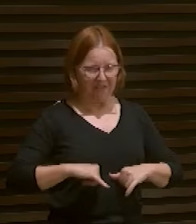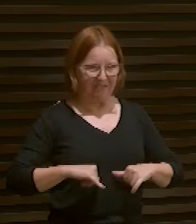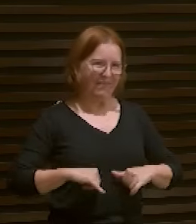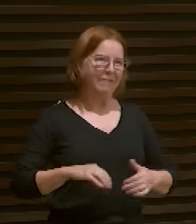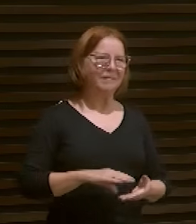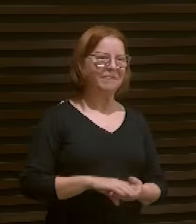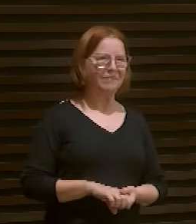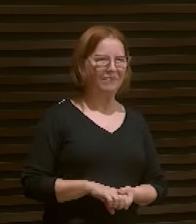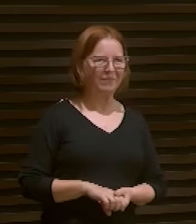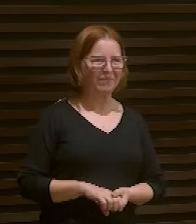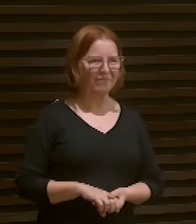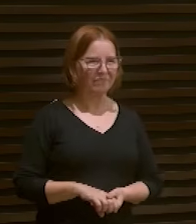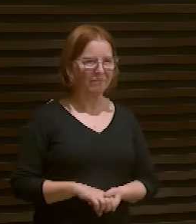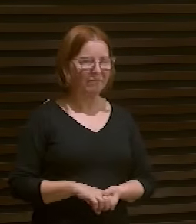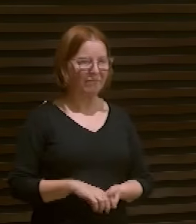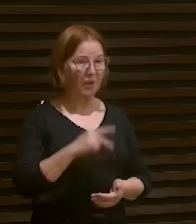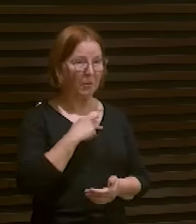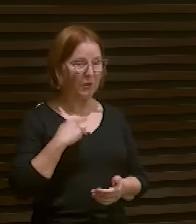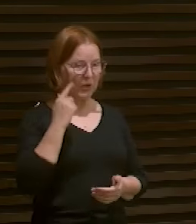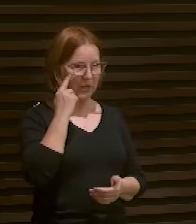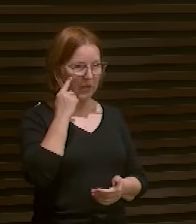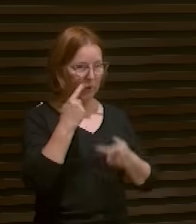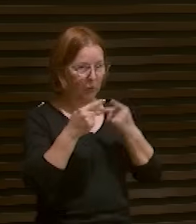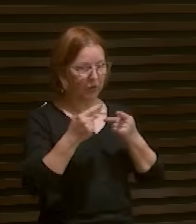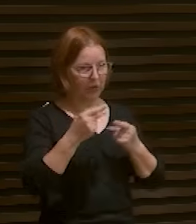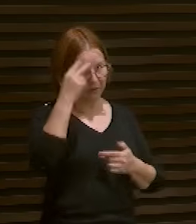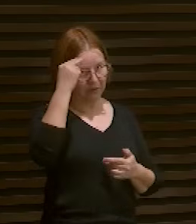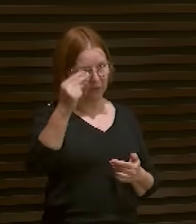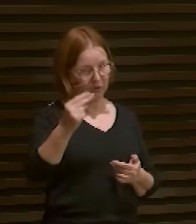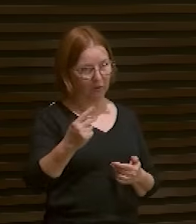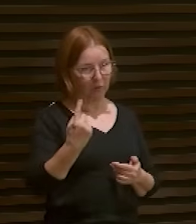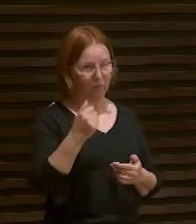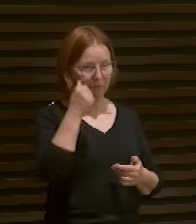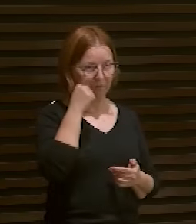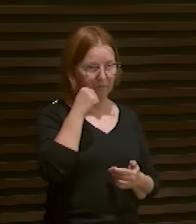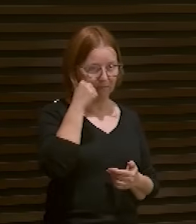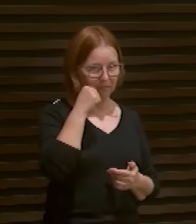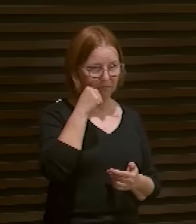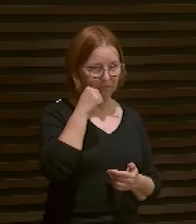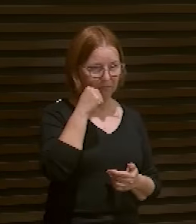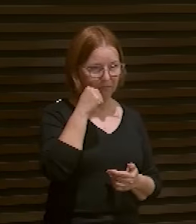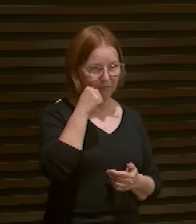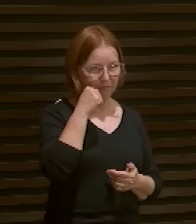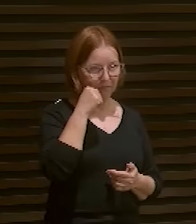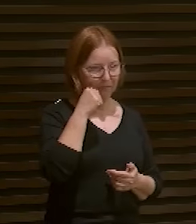sofrendo. O pastor Glênio conta aquela história daquela senhora